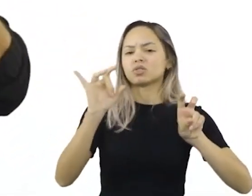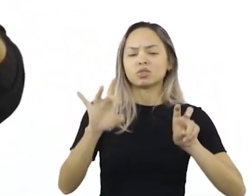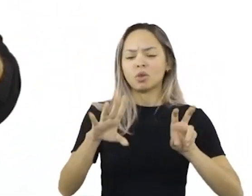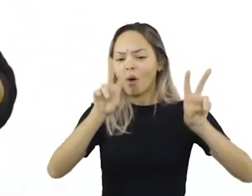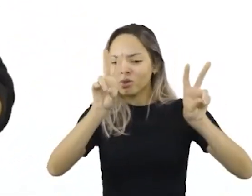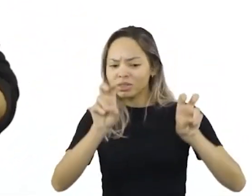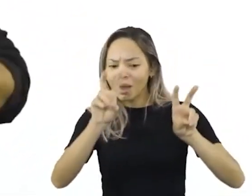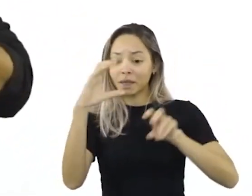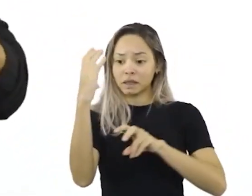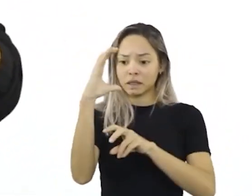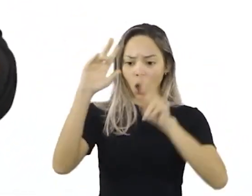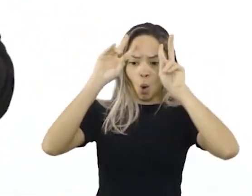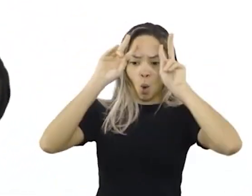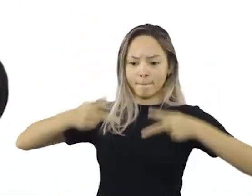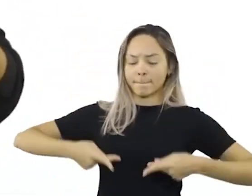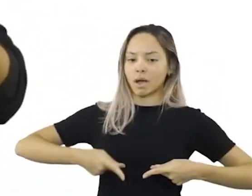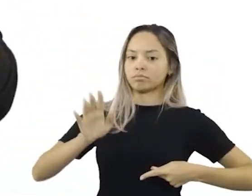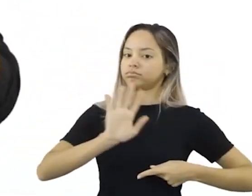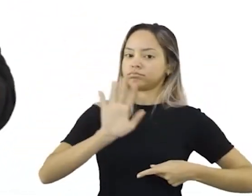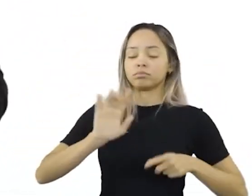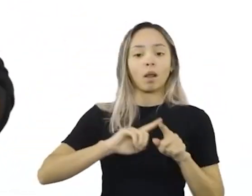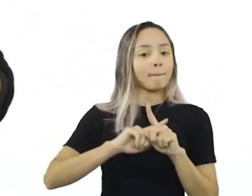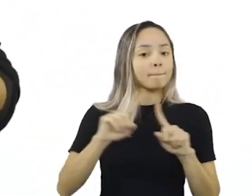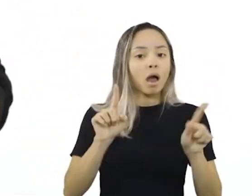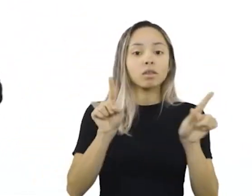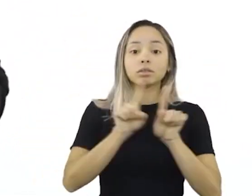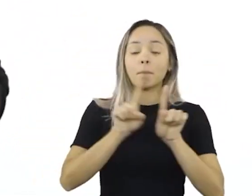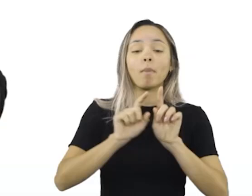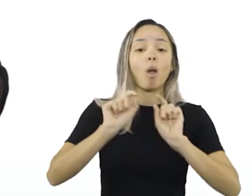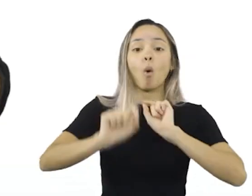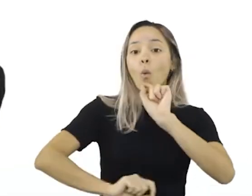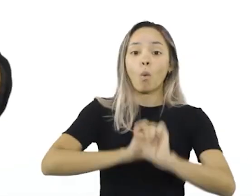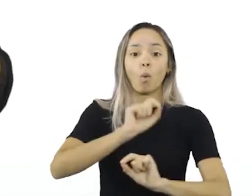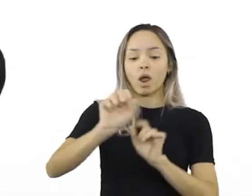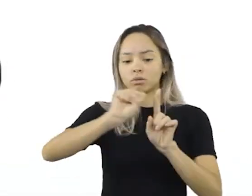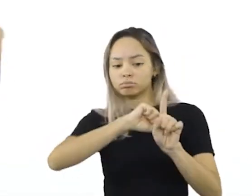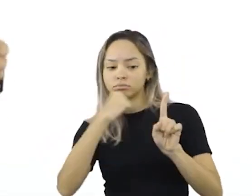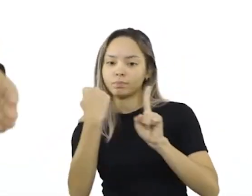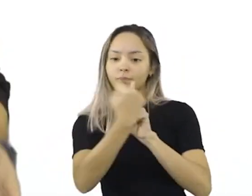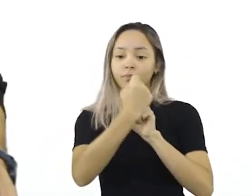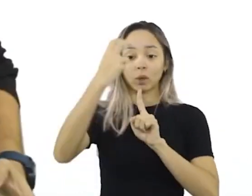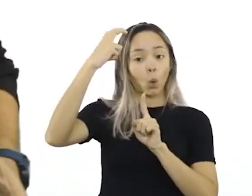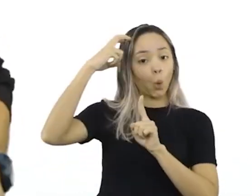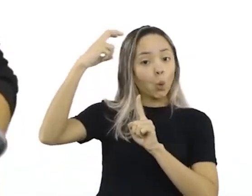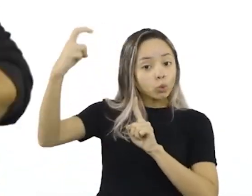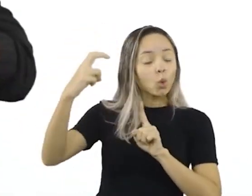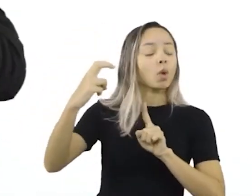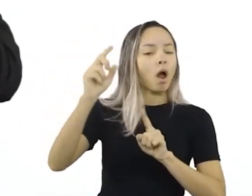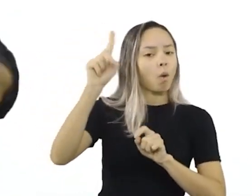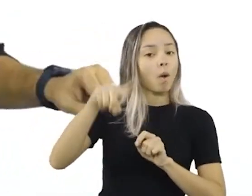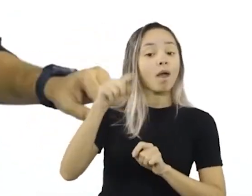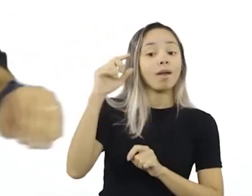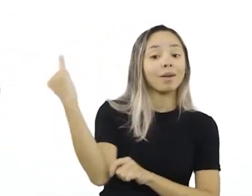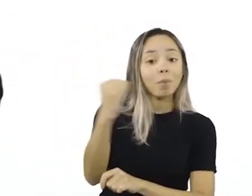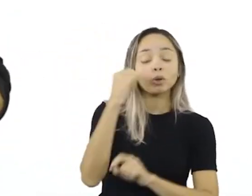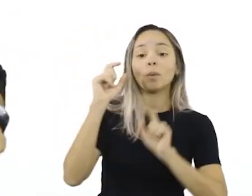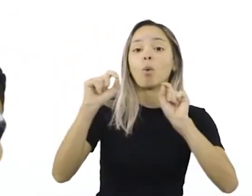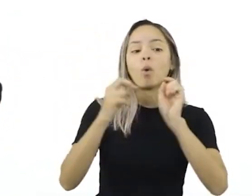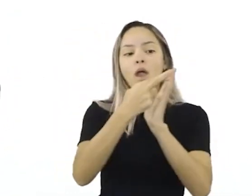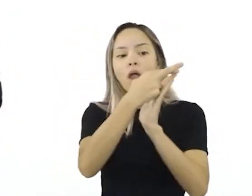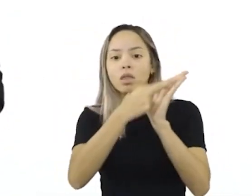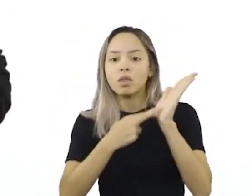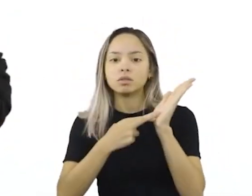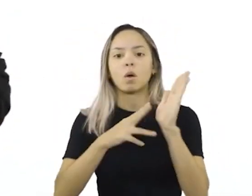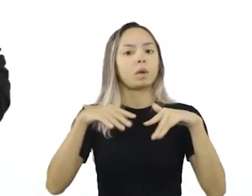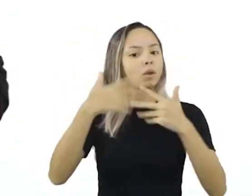mas importante para o repertório sociocultural, ou seja, para a redação. Então não perde essa aula,